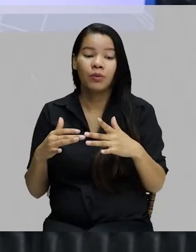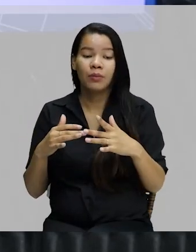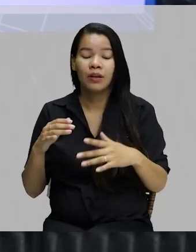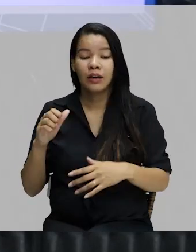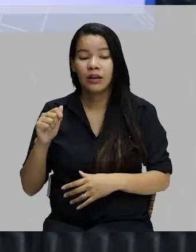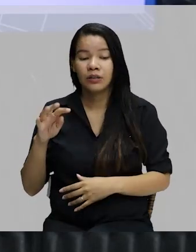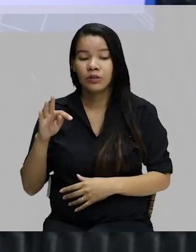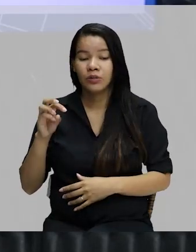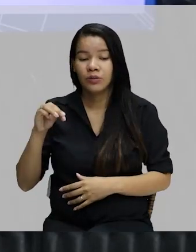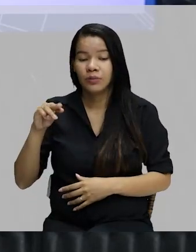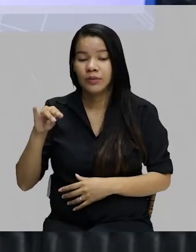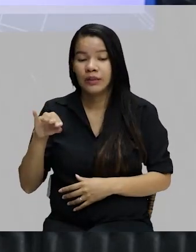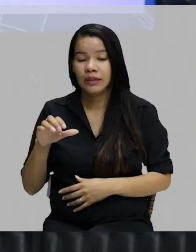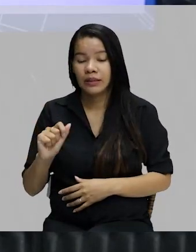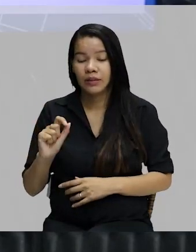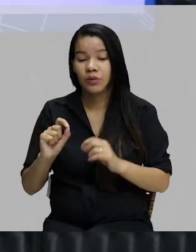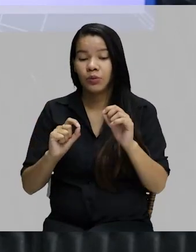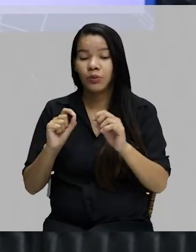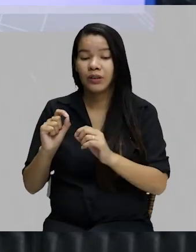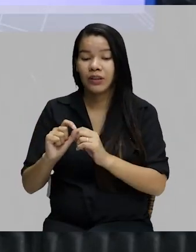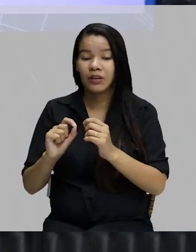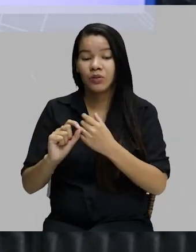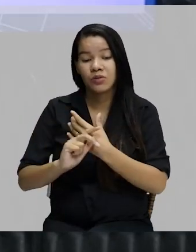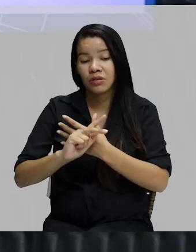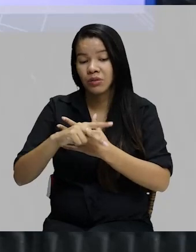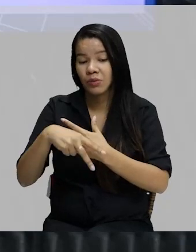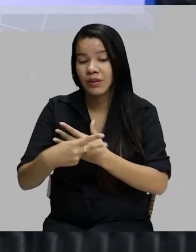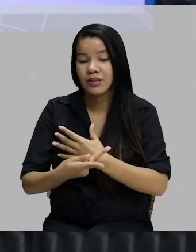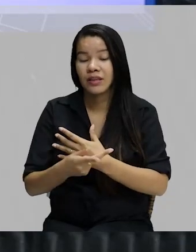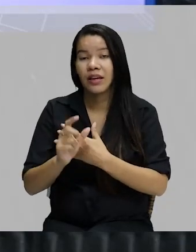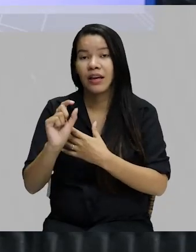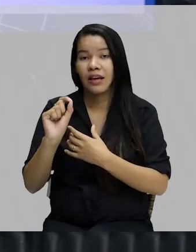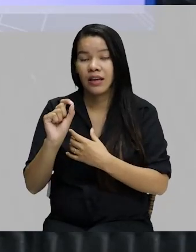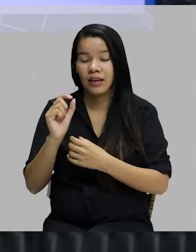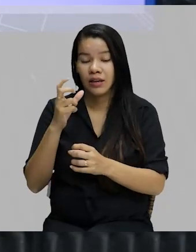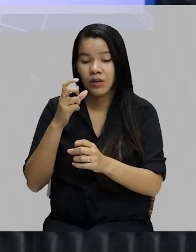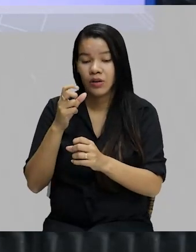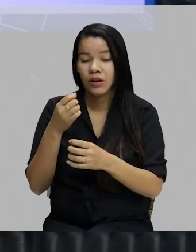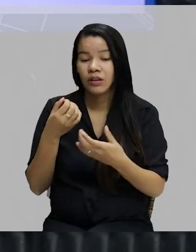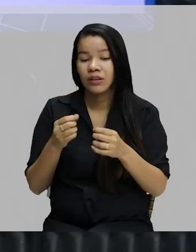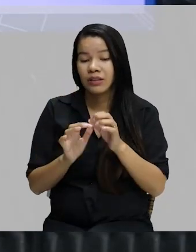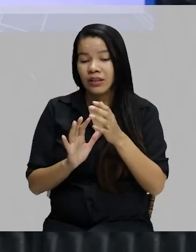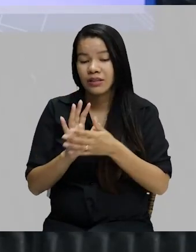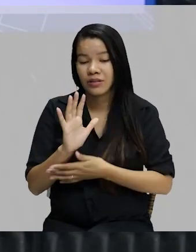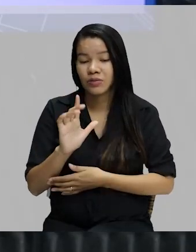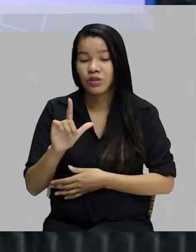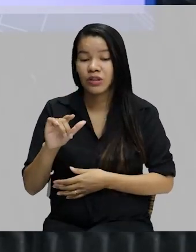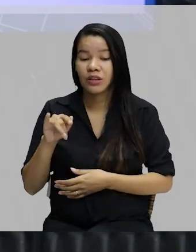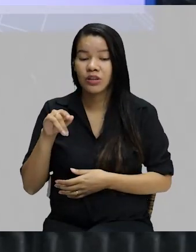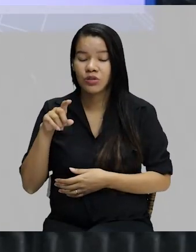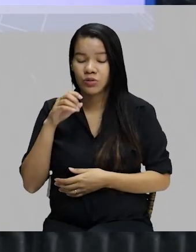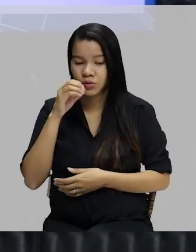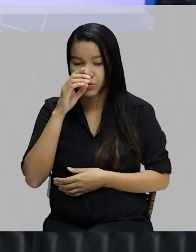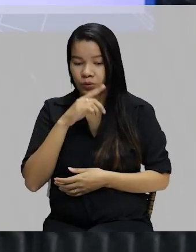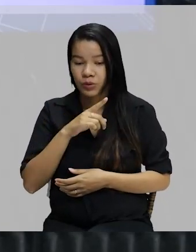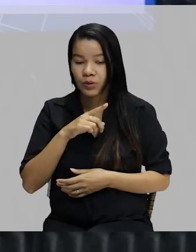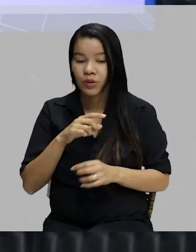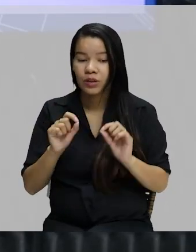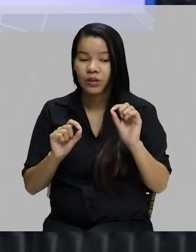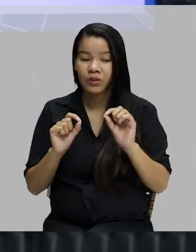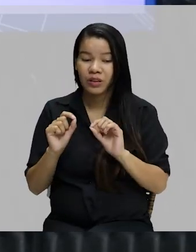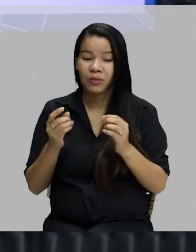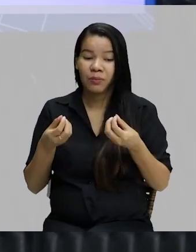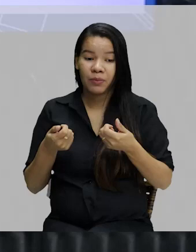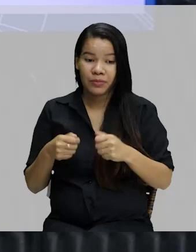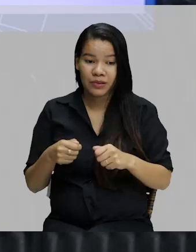um lixo que é radioativo e deve ser descartado em local apropriado e isolado,